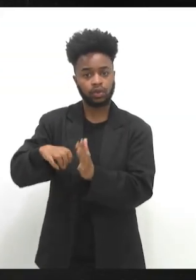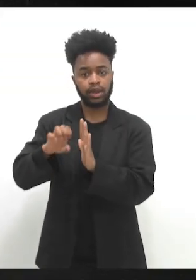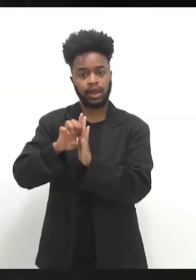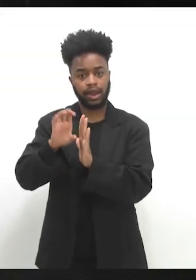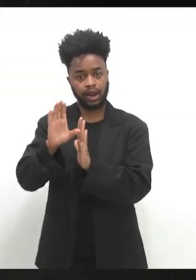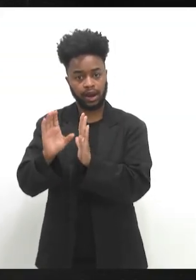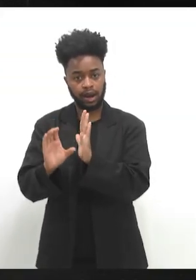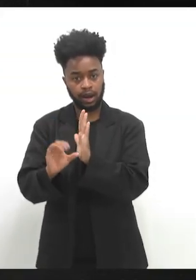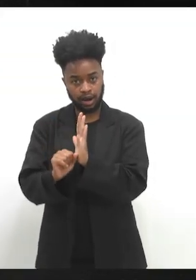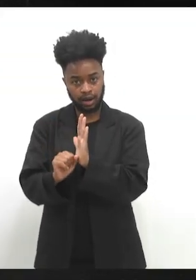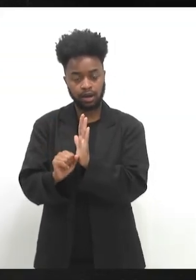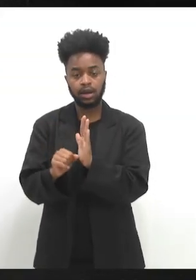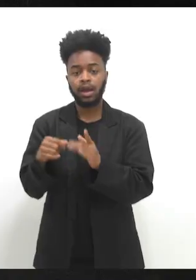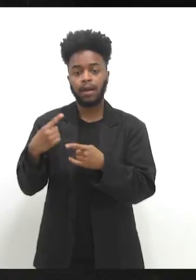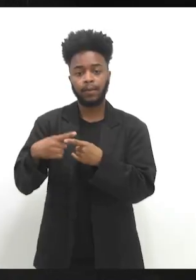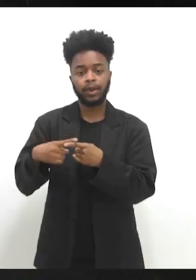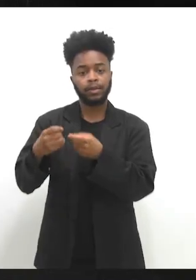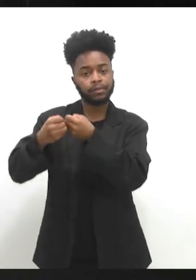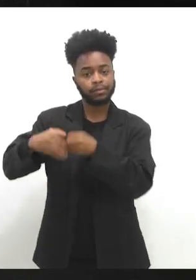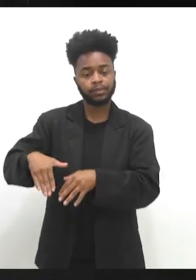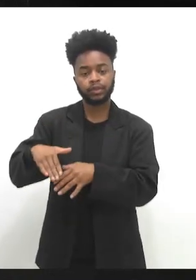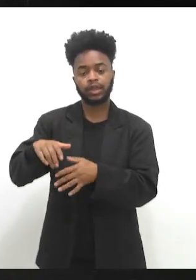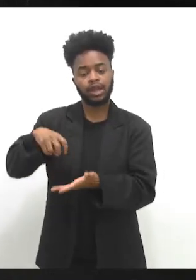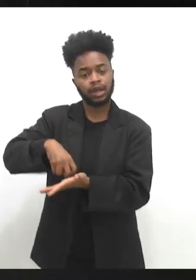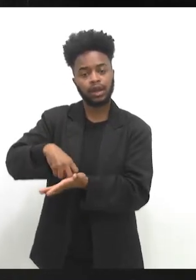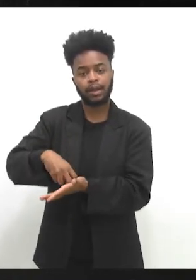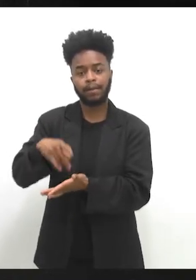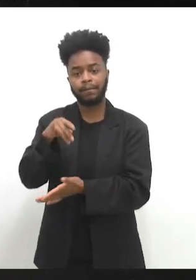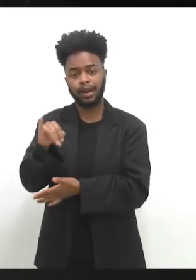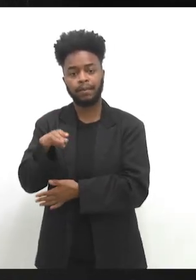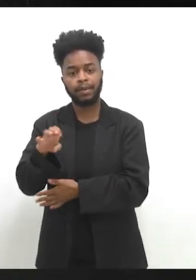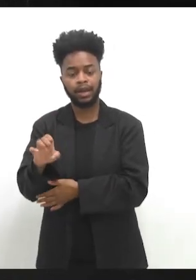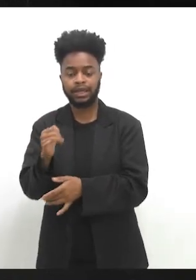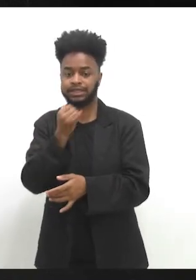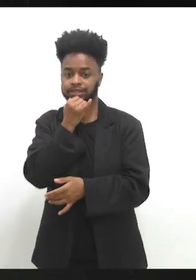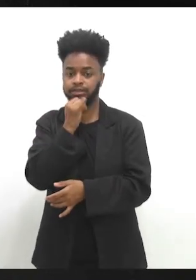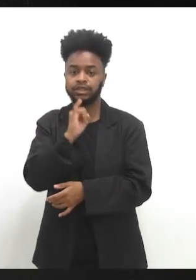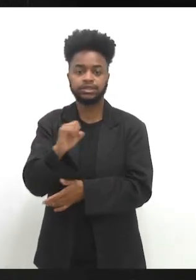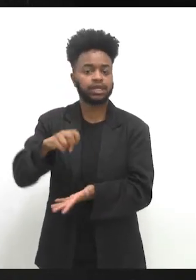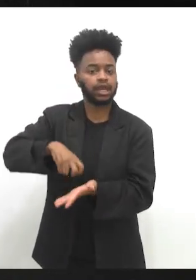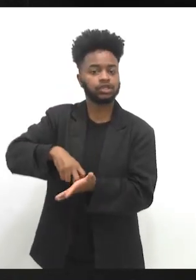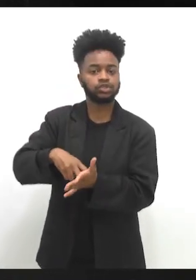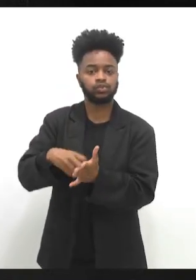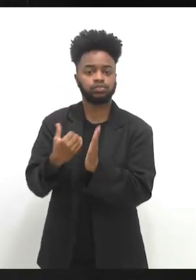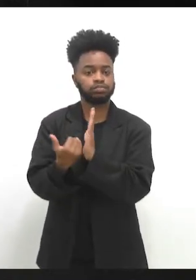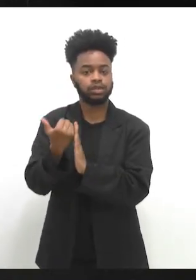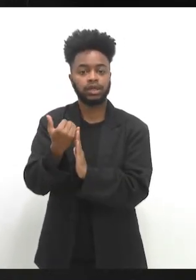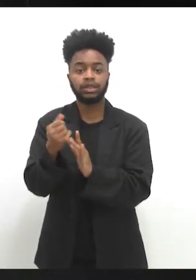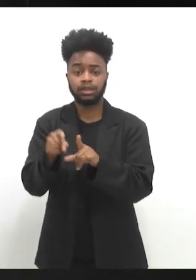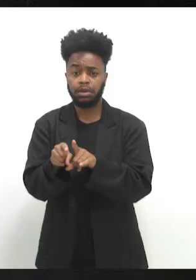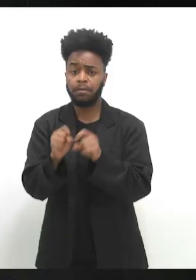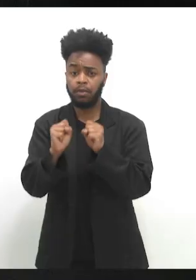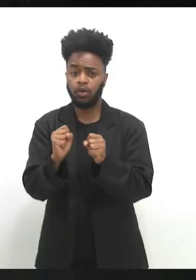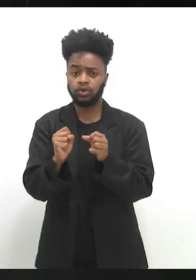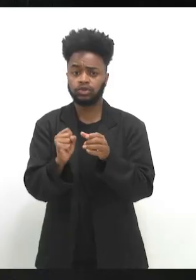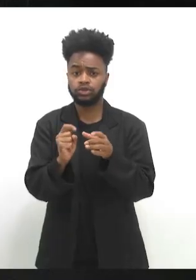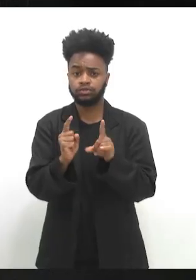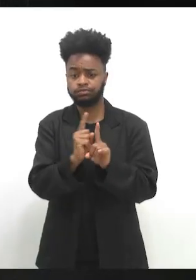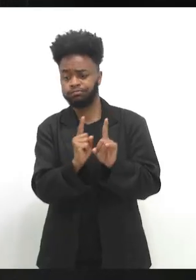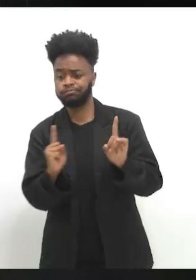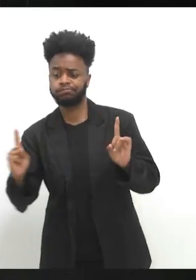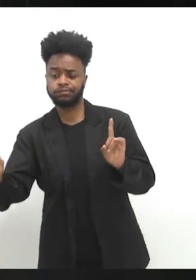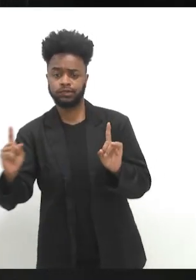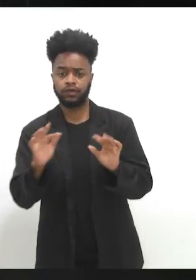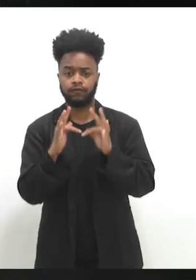no ECA para que esses pais sejam punidos no caso de castigo imoderado, por exemplo, inclusive que leva à perda do poder familiar. O que